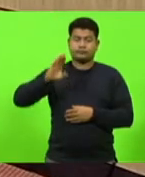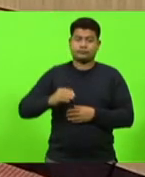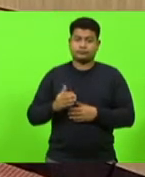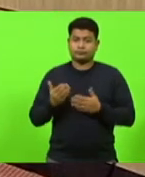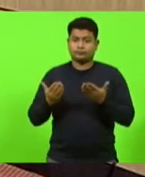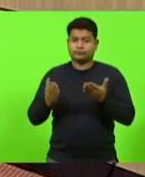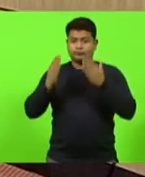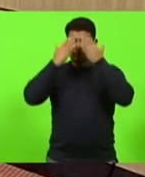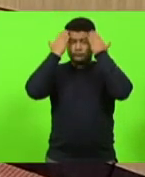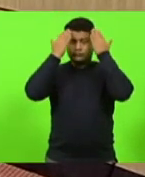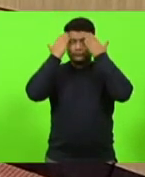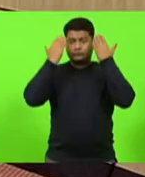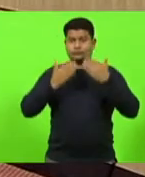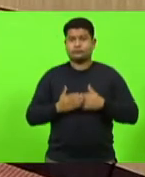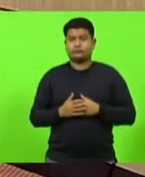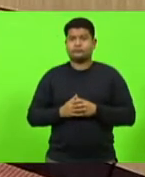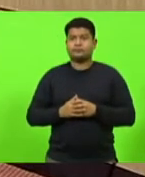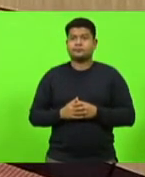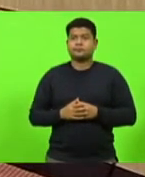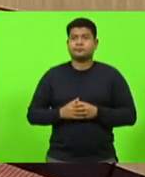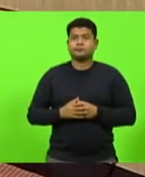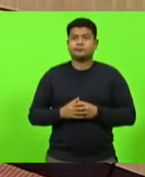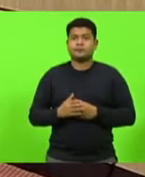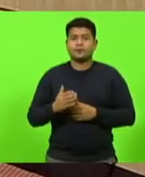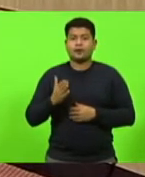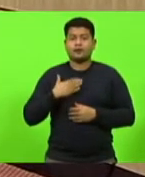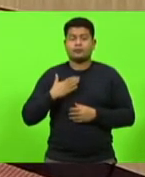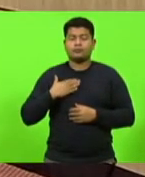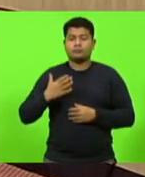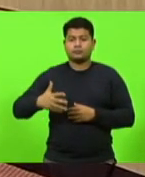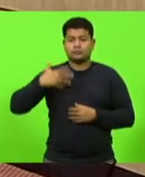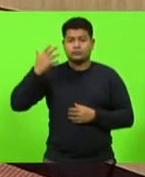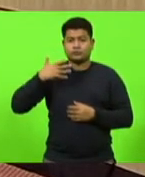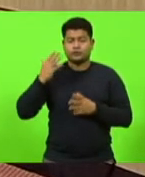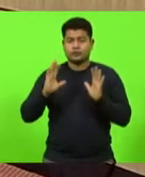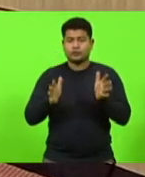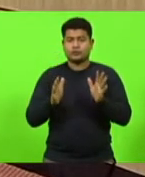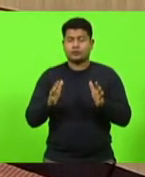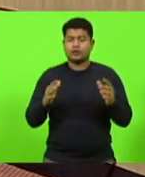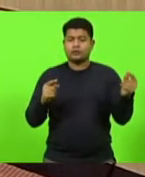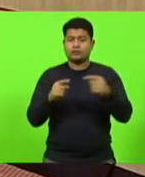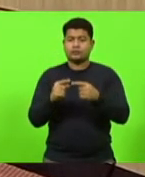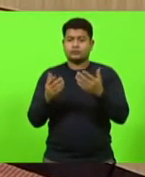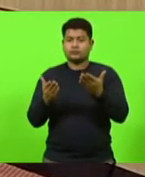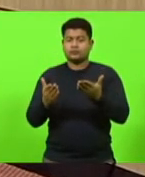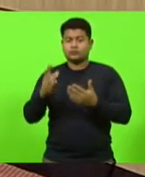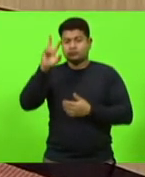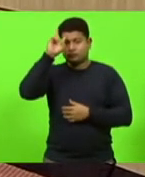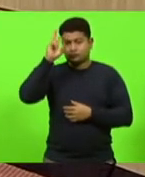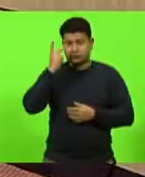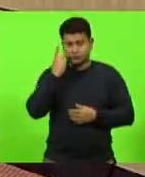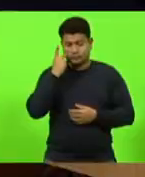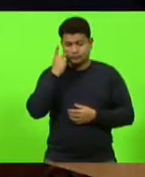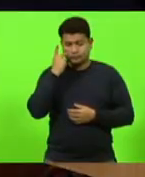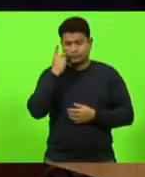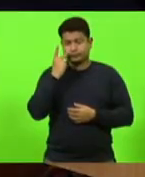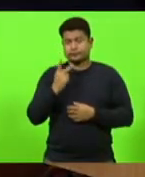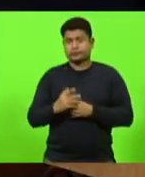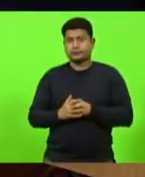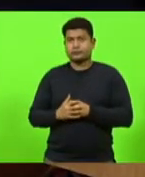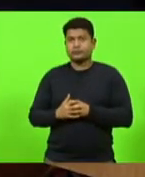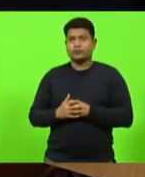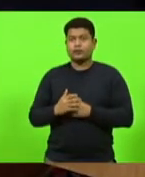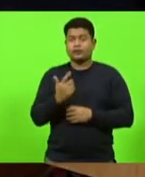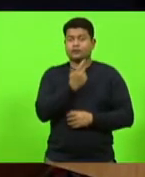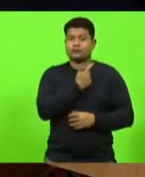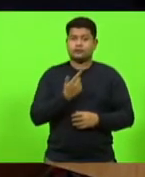Presidente, apenas a minha fala já foi contemplada também pela fala do deputado Milton Alves. O governo do